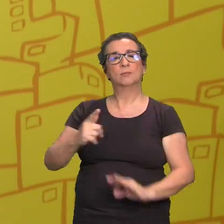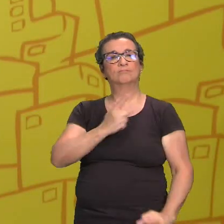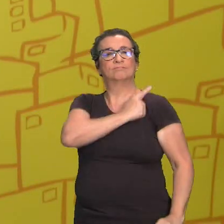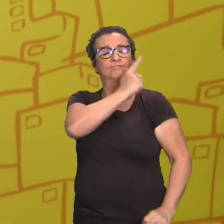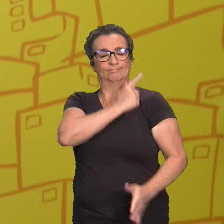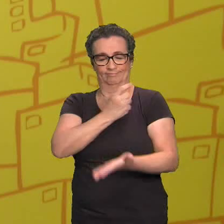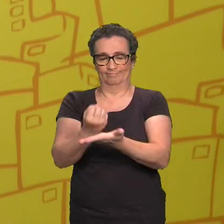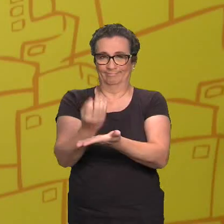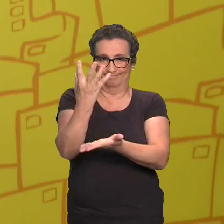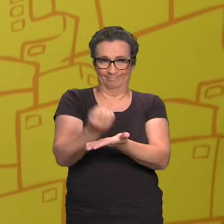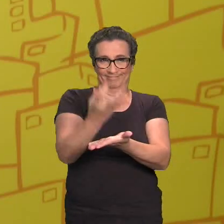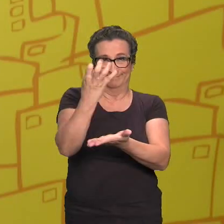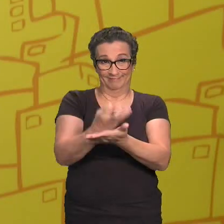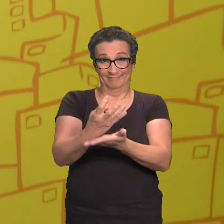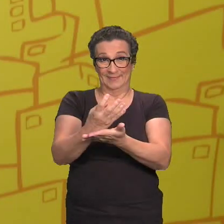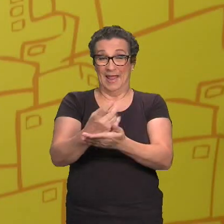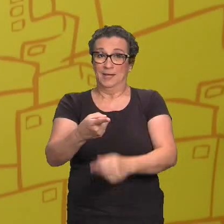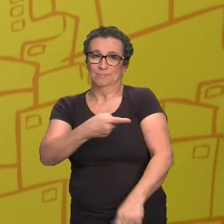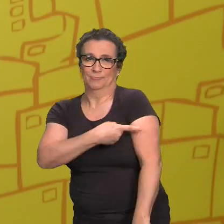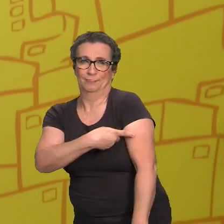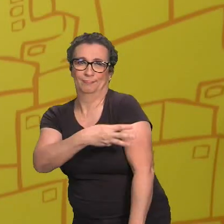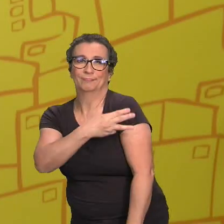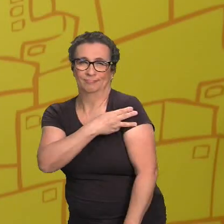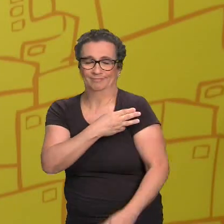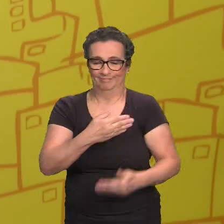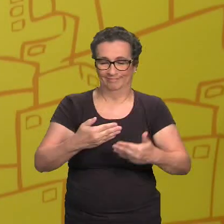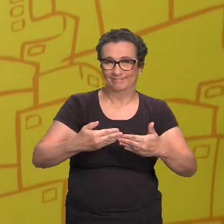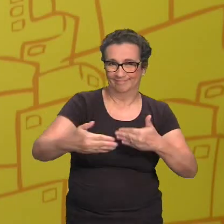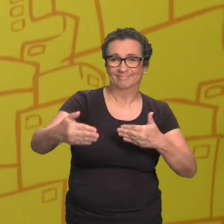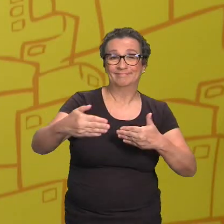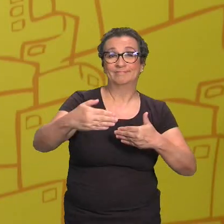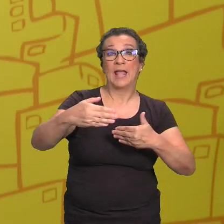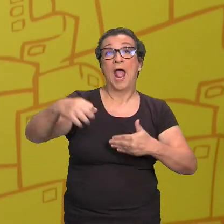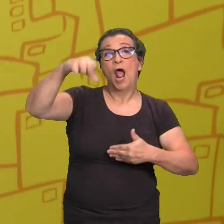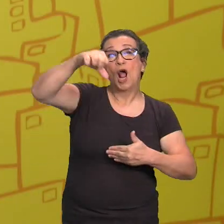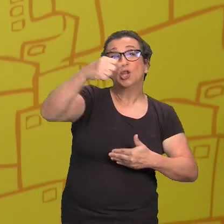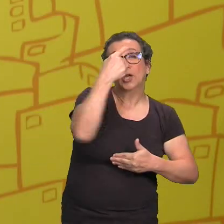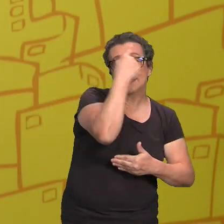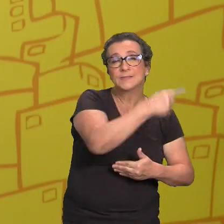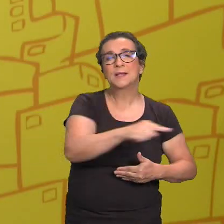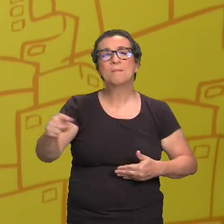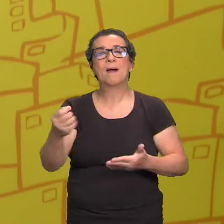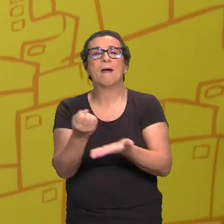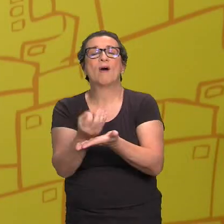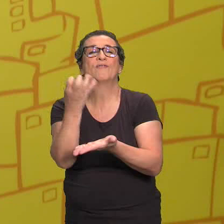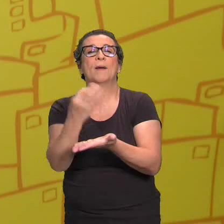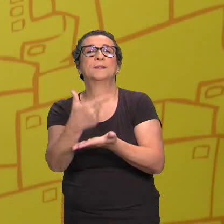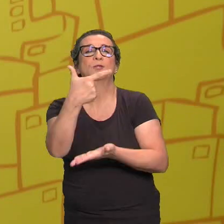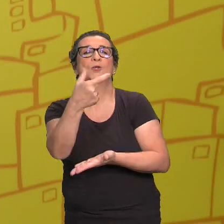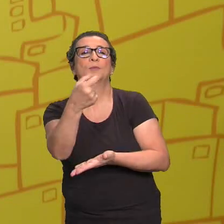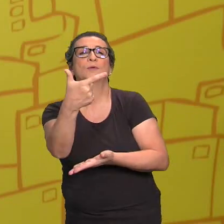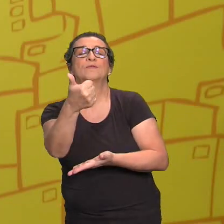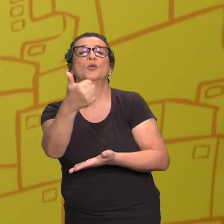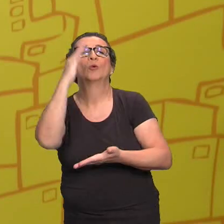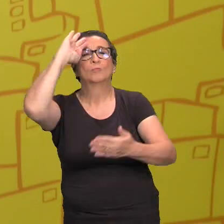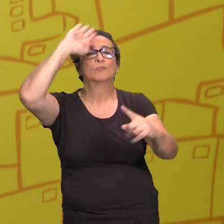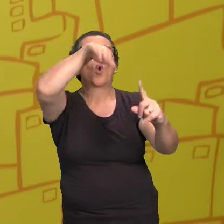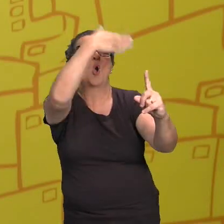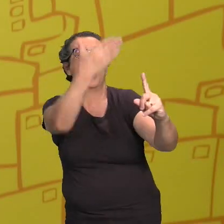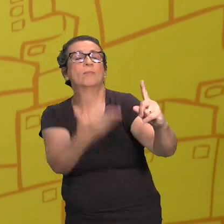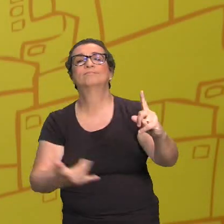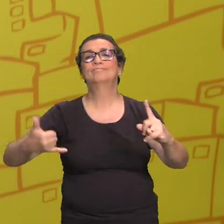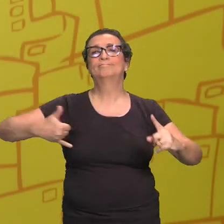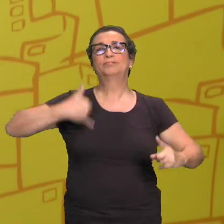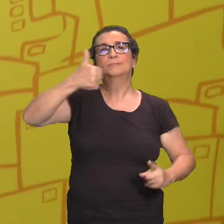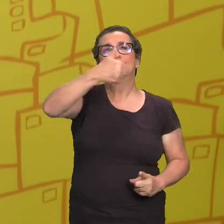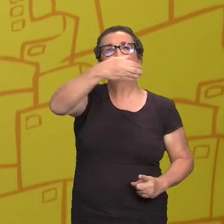de Alfabetização e Anos Iniciais, a 9ª Semana de Alfabetização 2021 homenageia o